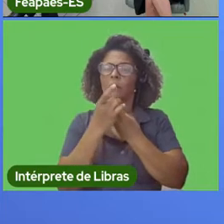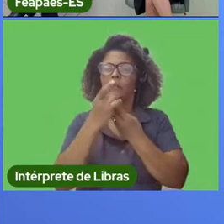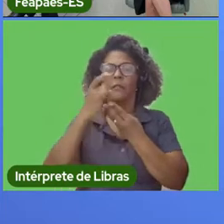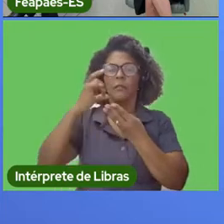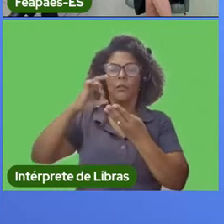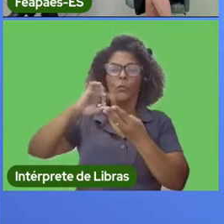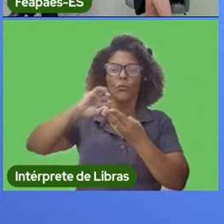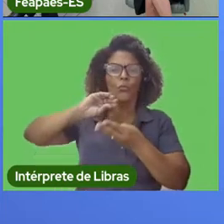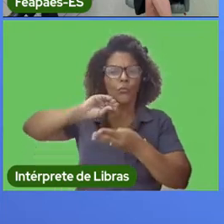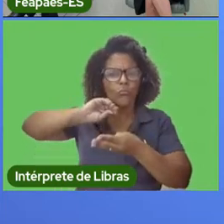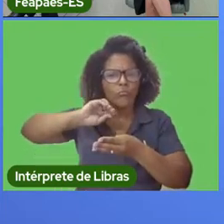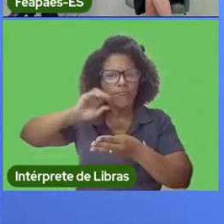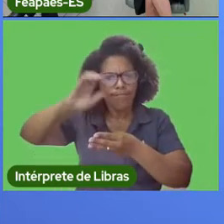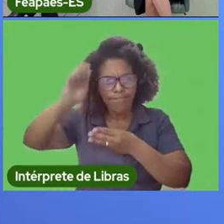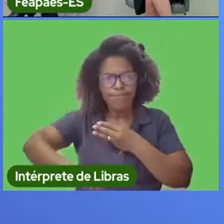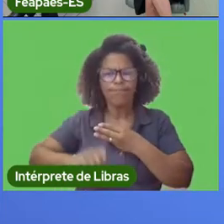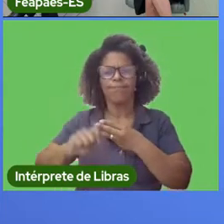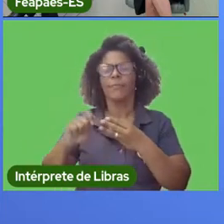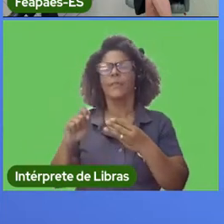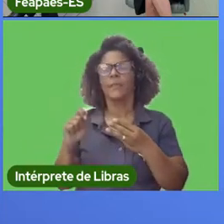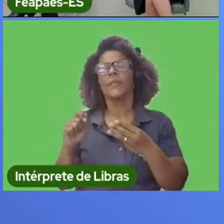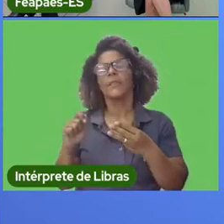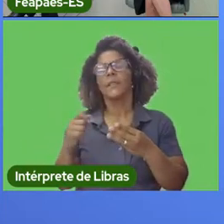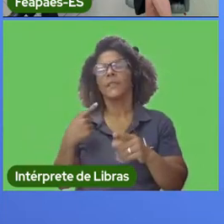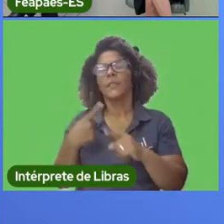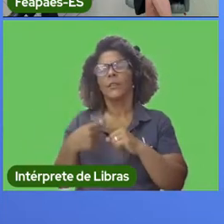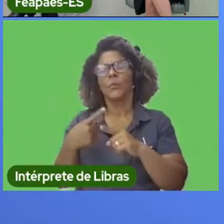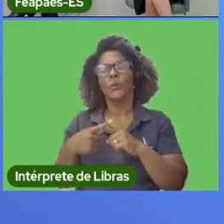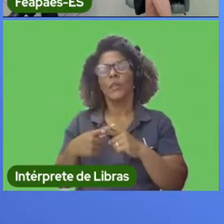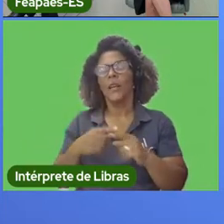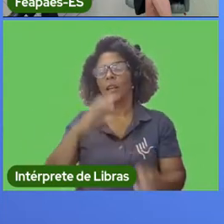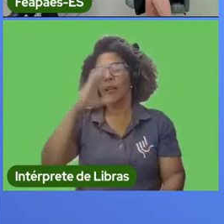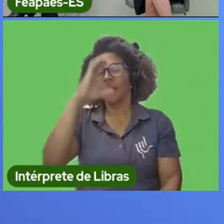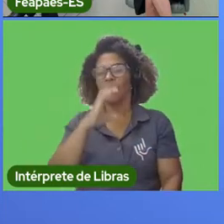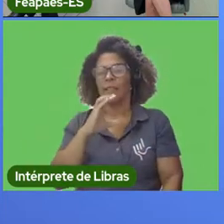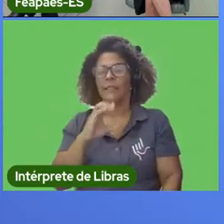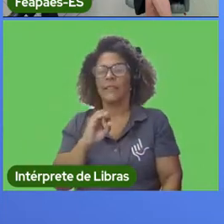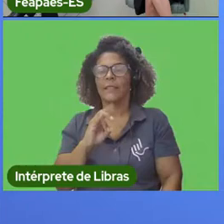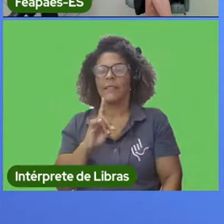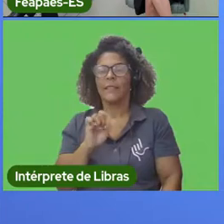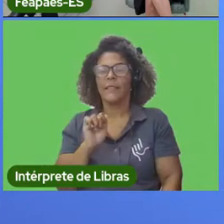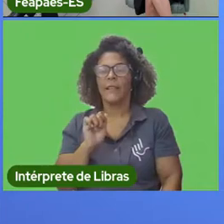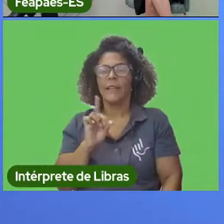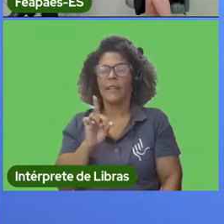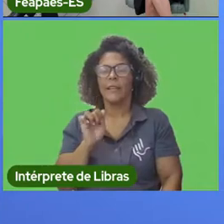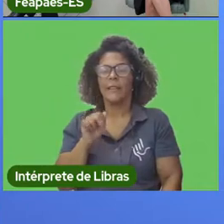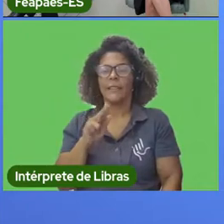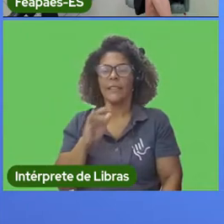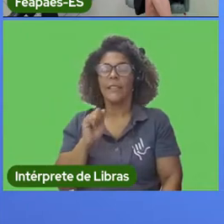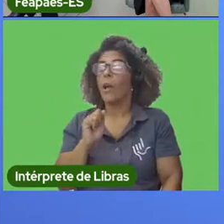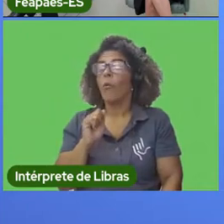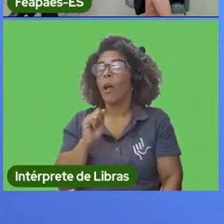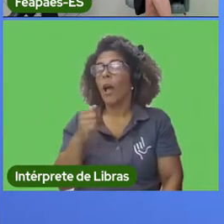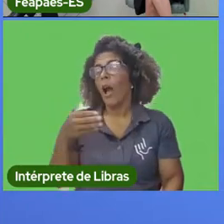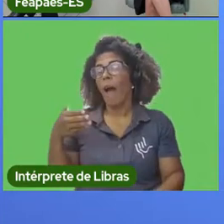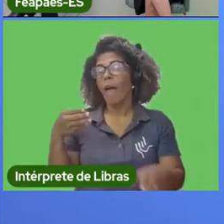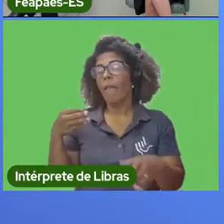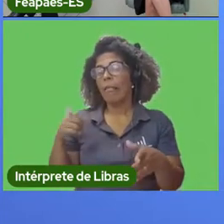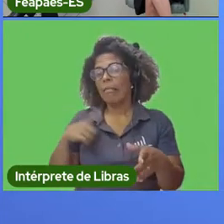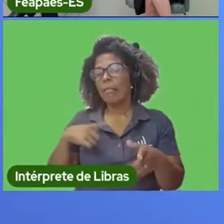exercício mesmo da cidadania, se a gente considerar cidadania com esse aspecto, né? Cidadania não só de ter acesso aos